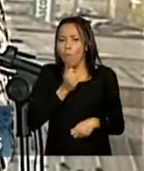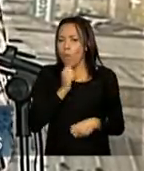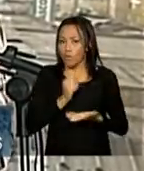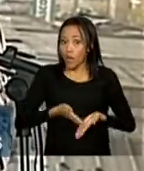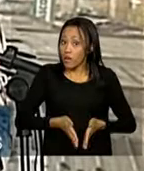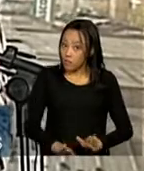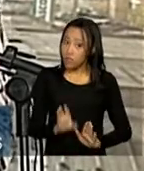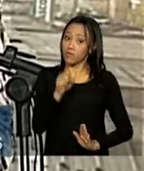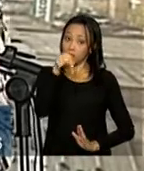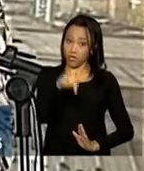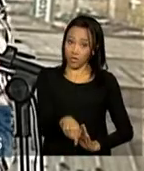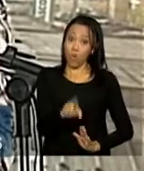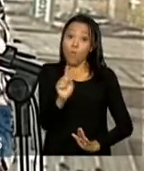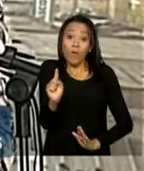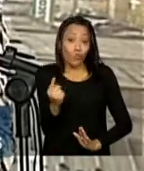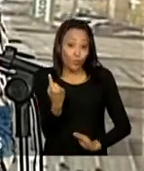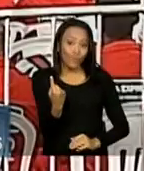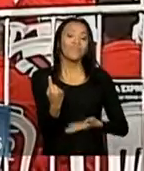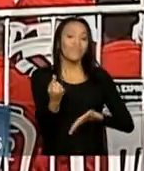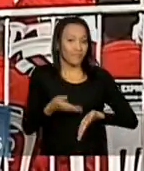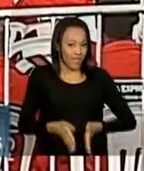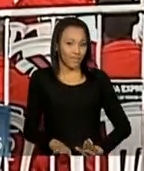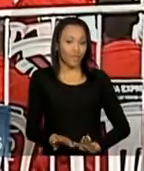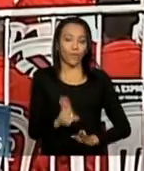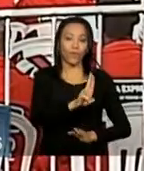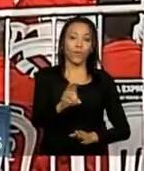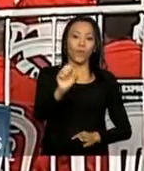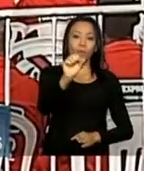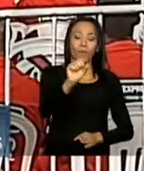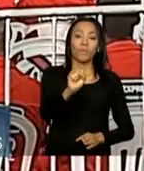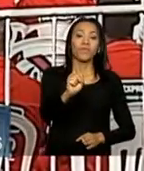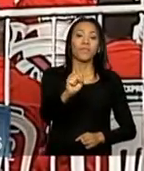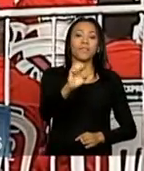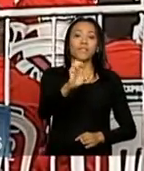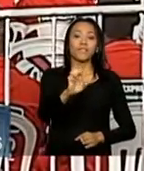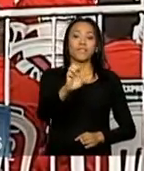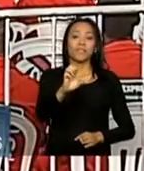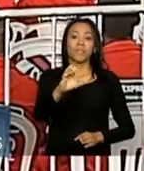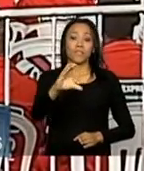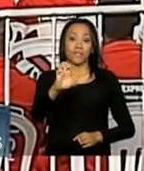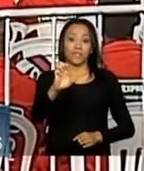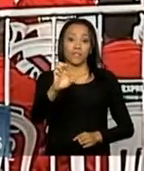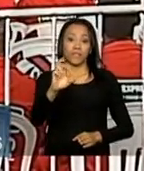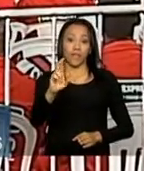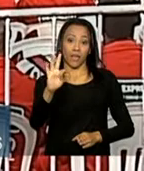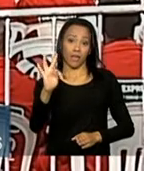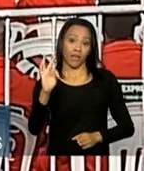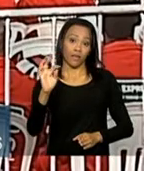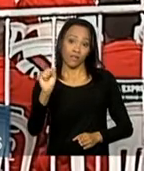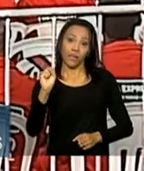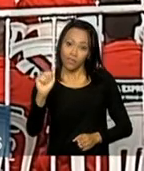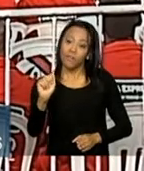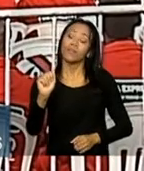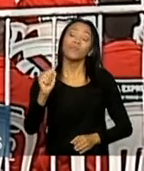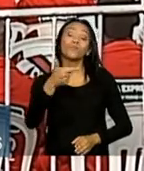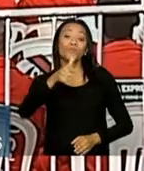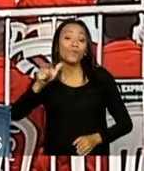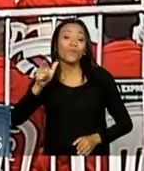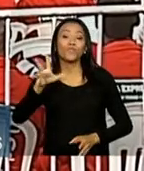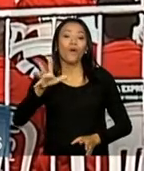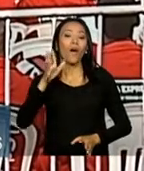Bahia. Um deles nasceu, que é o César, mas os dois outros são ministros